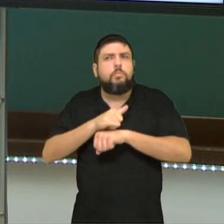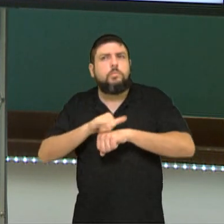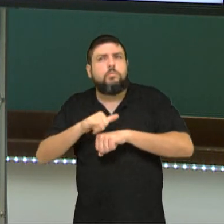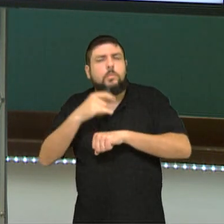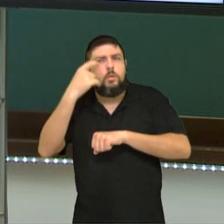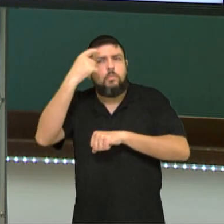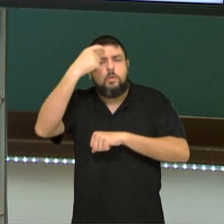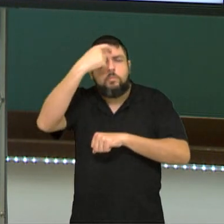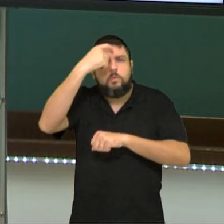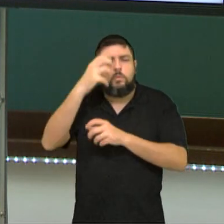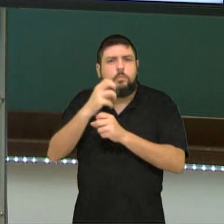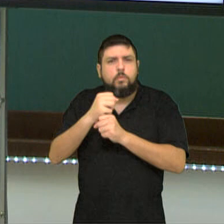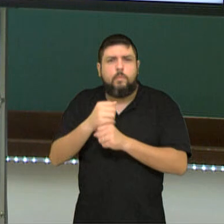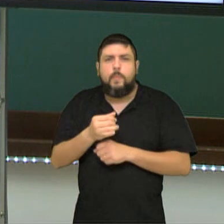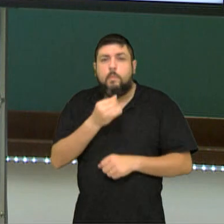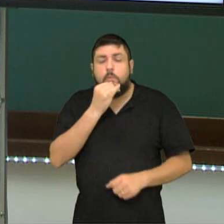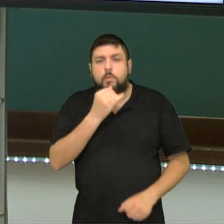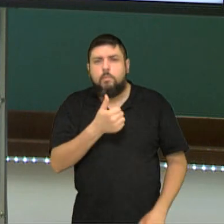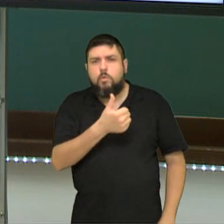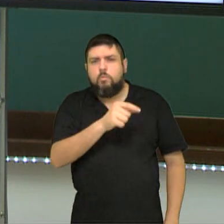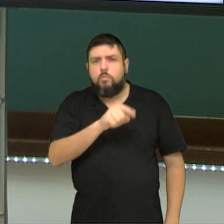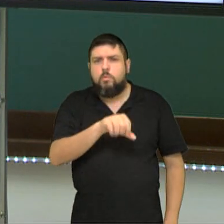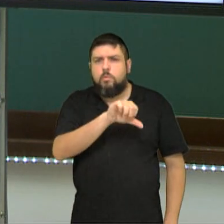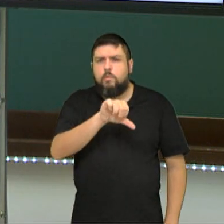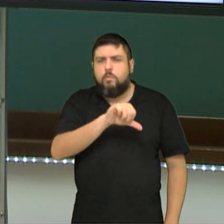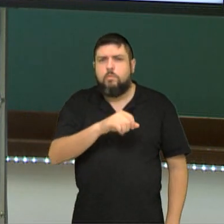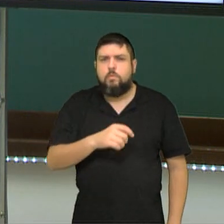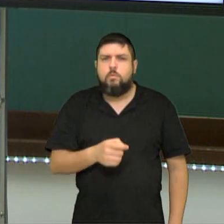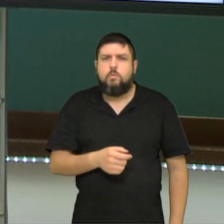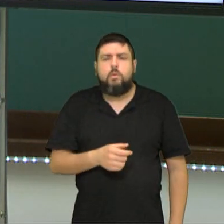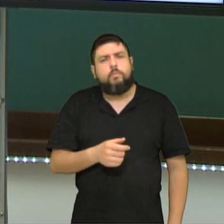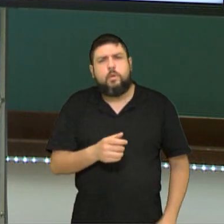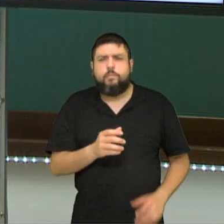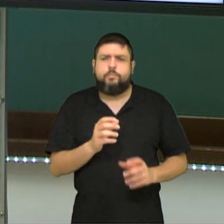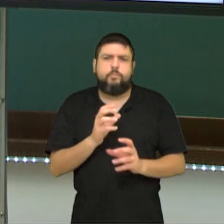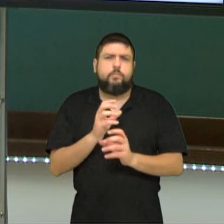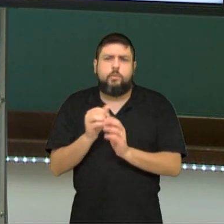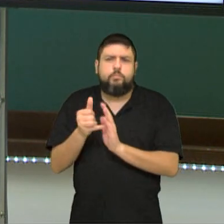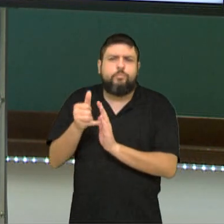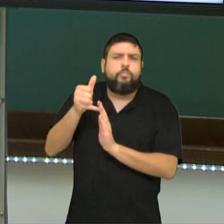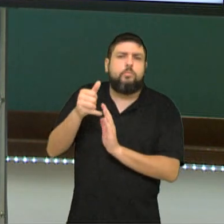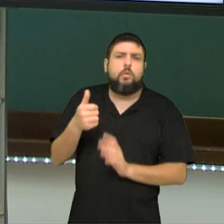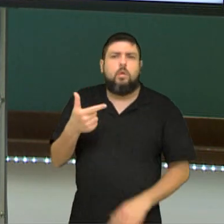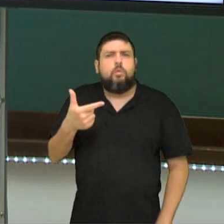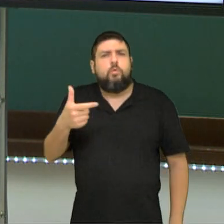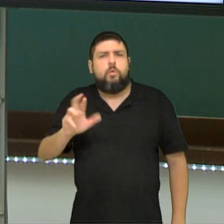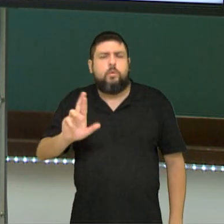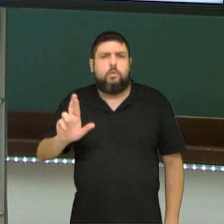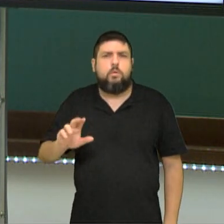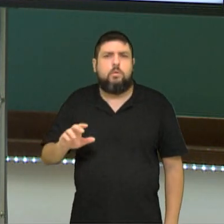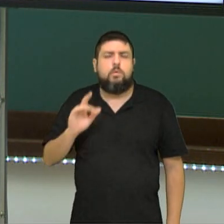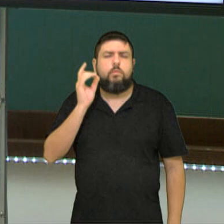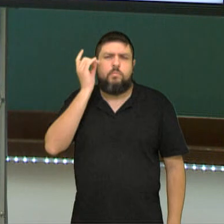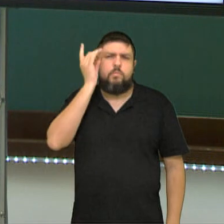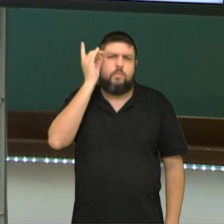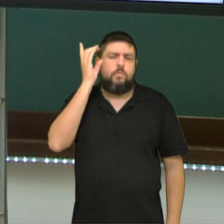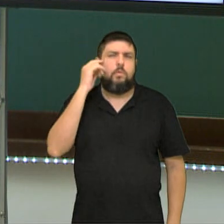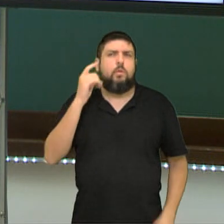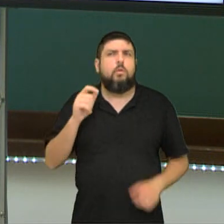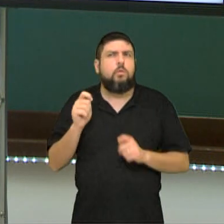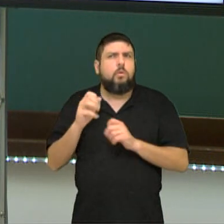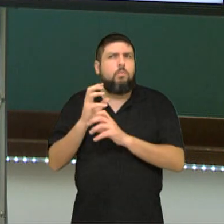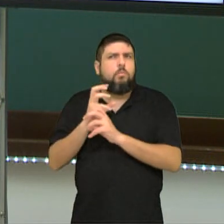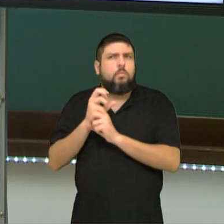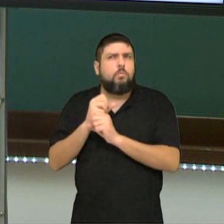né? Por exemplo, 1,99 é quase 2, né? Então, você arredonda para 2 para fazer a continha, para dar mais ou menos